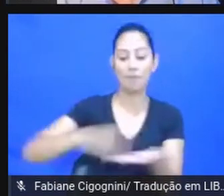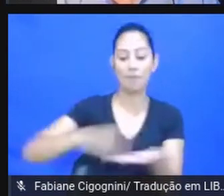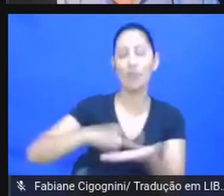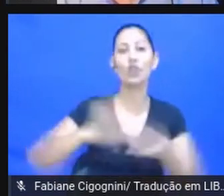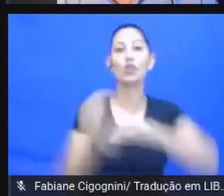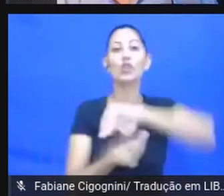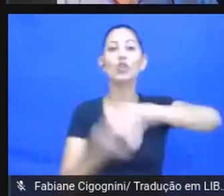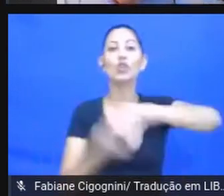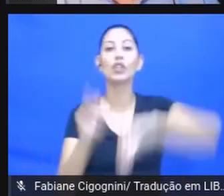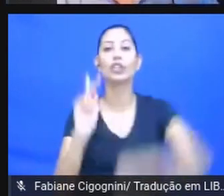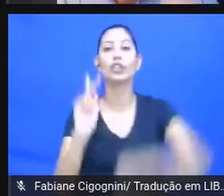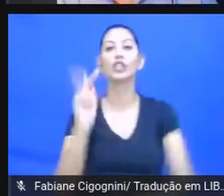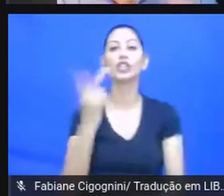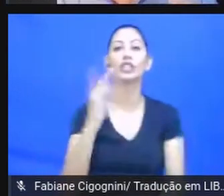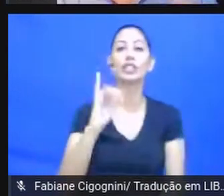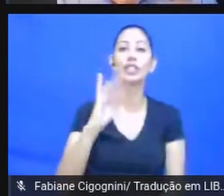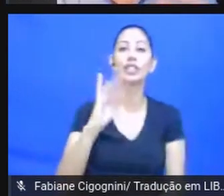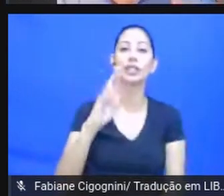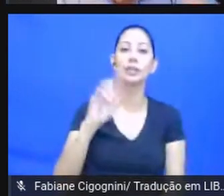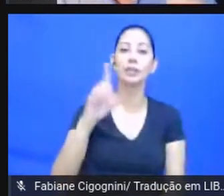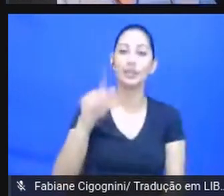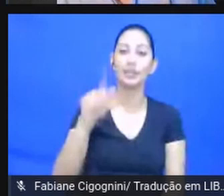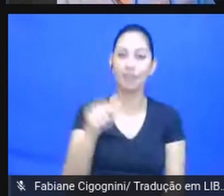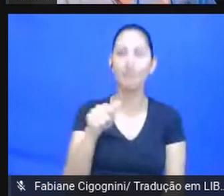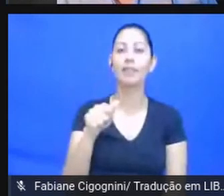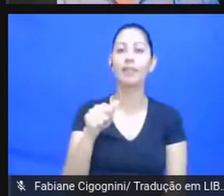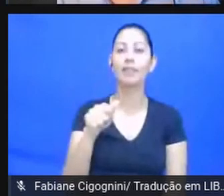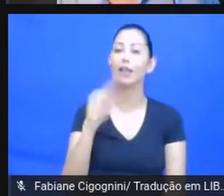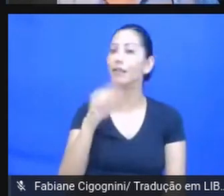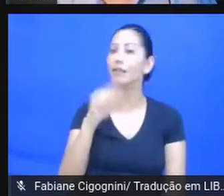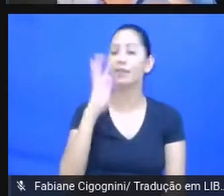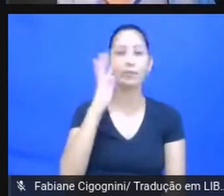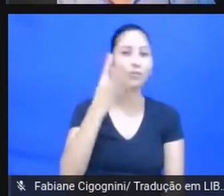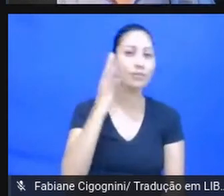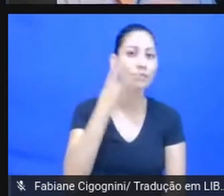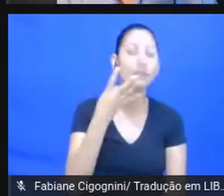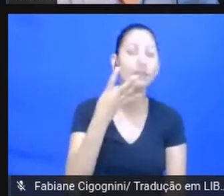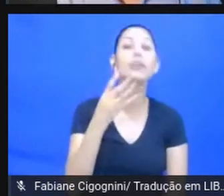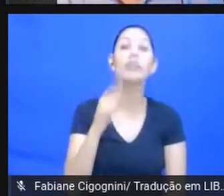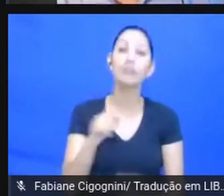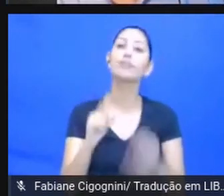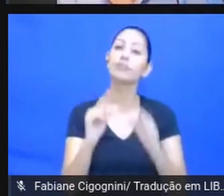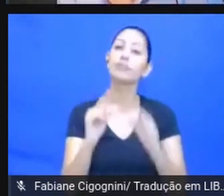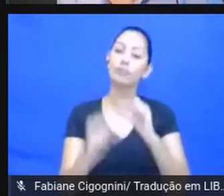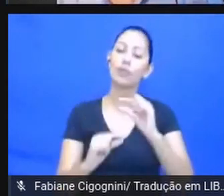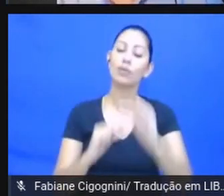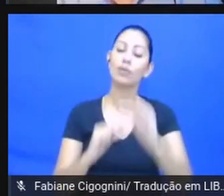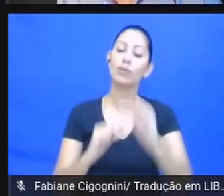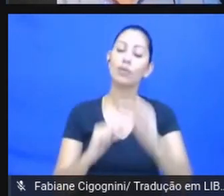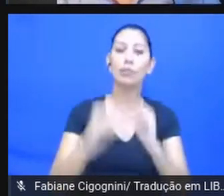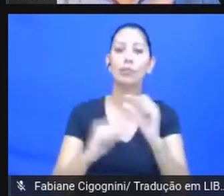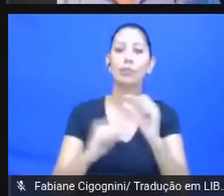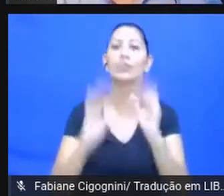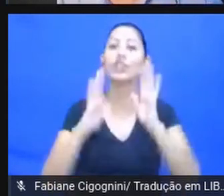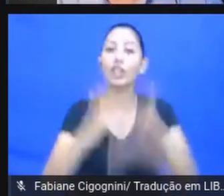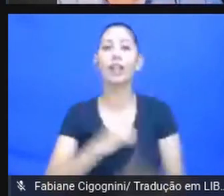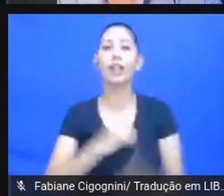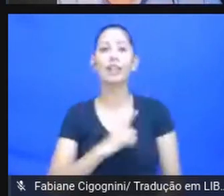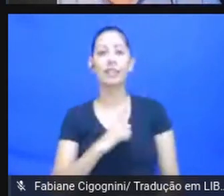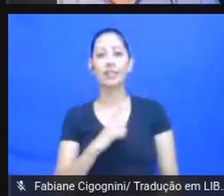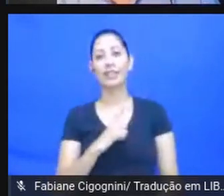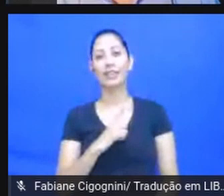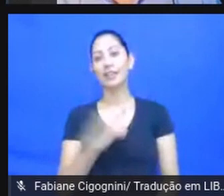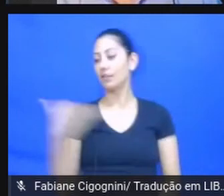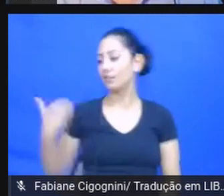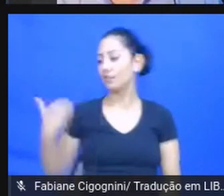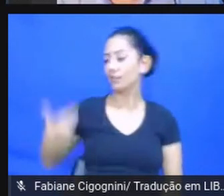Então, haverá muitas soluções que hoje estão em pequena escala, estão se preparando, e eu